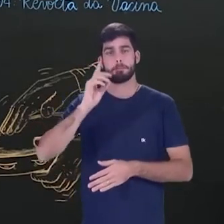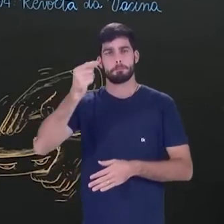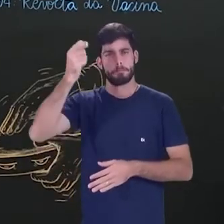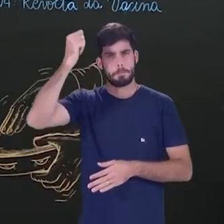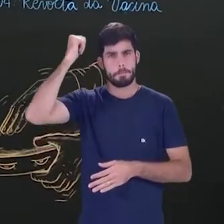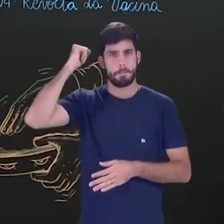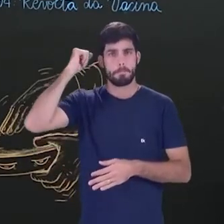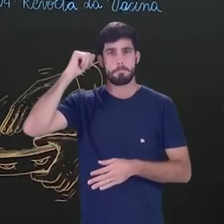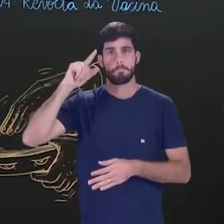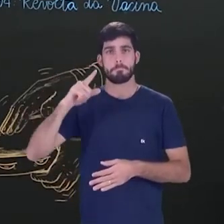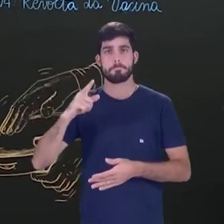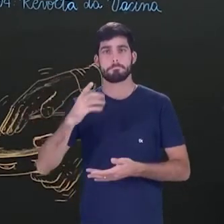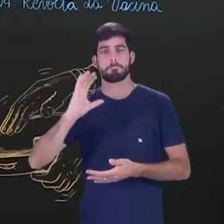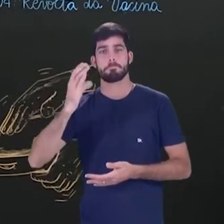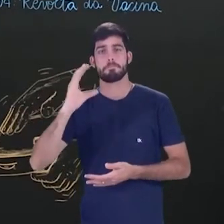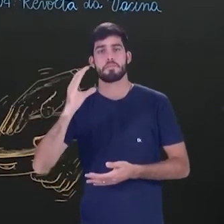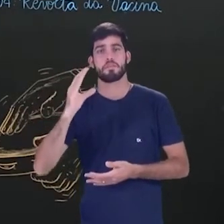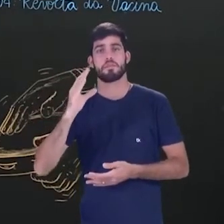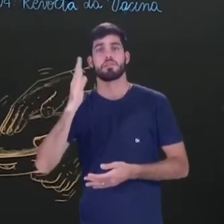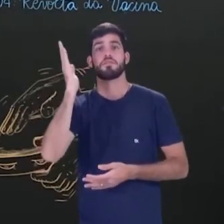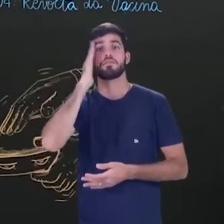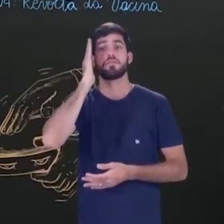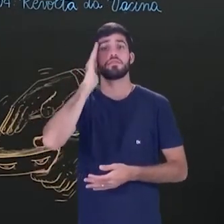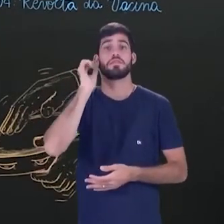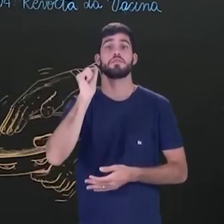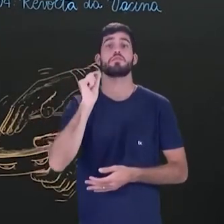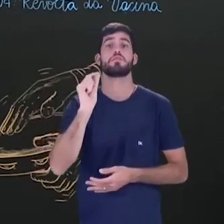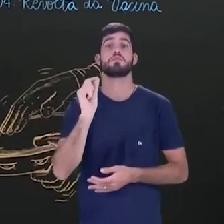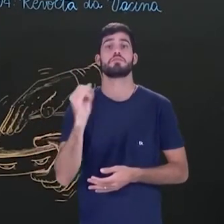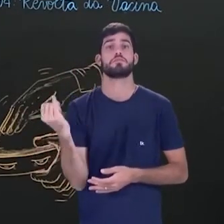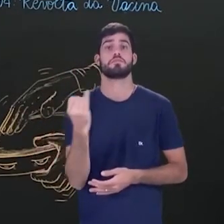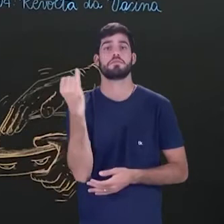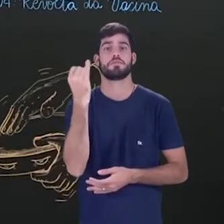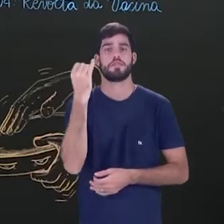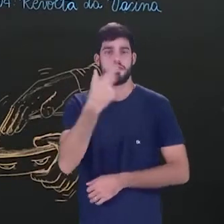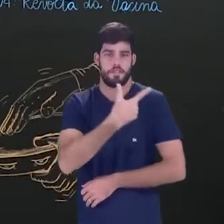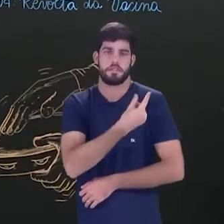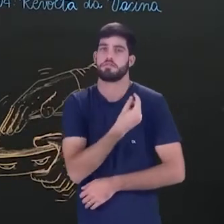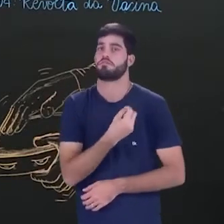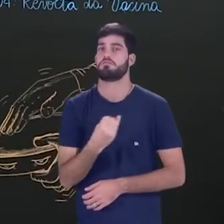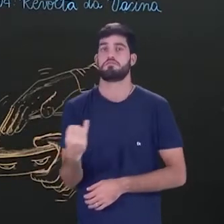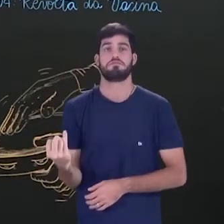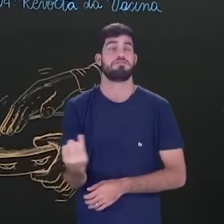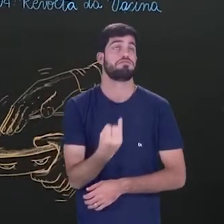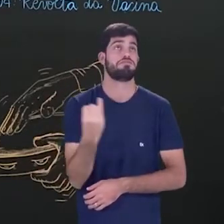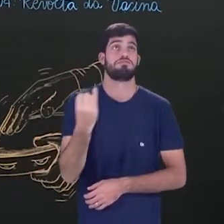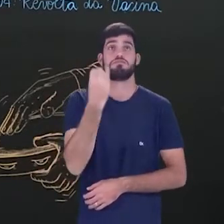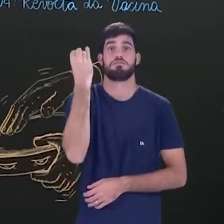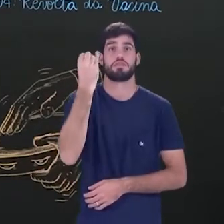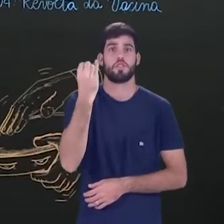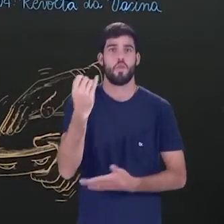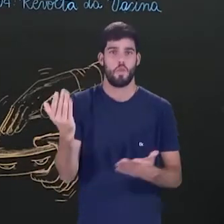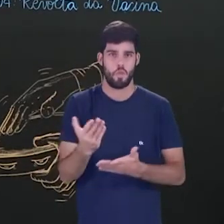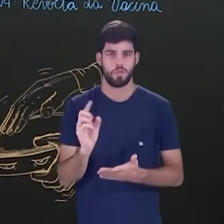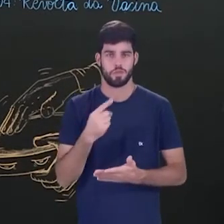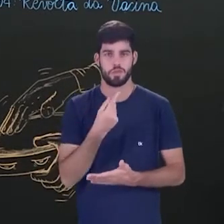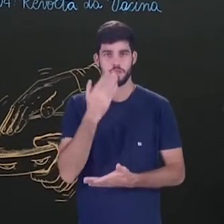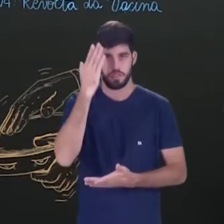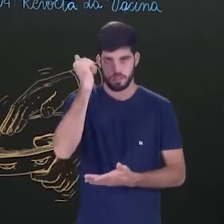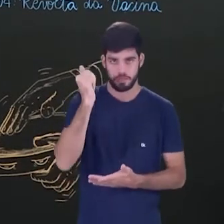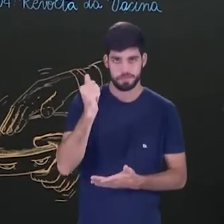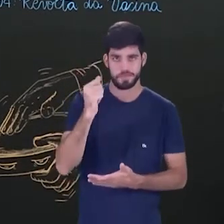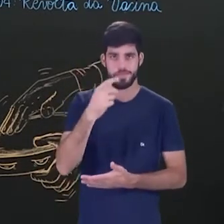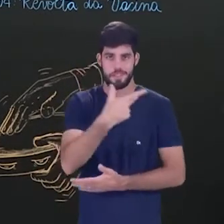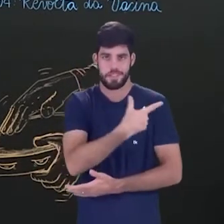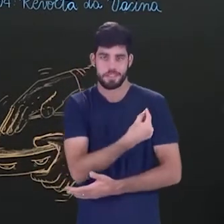recente e se entendia que era muito importante a vacinação. Hoje em dia a gente sabe que as vacinas elas ajudam na prevenção